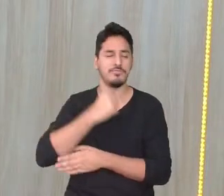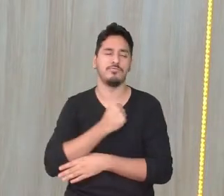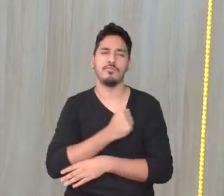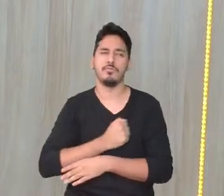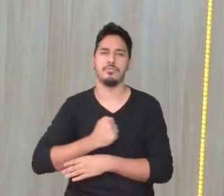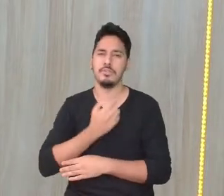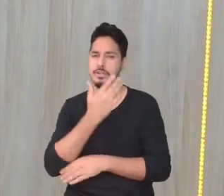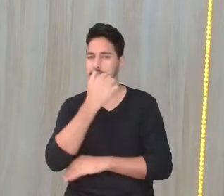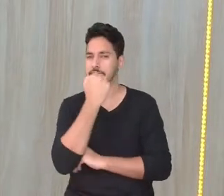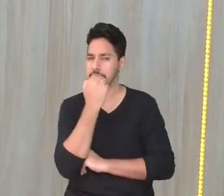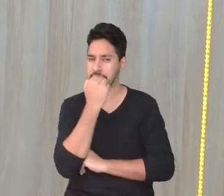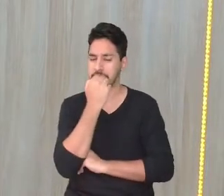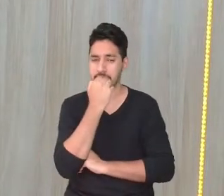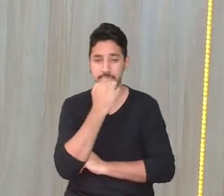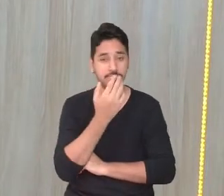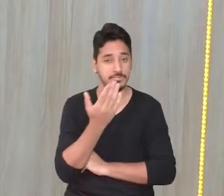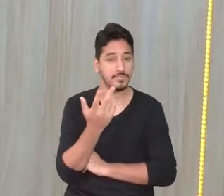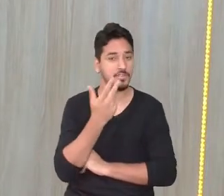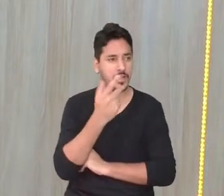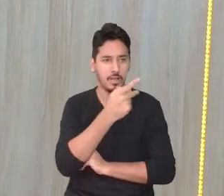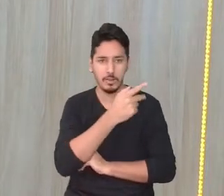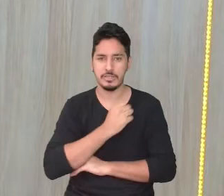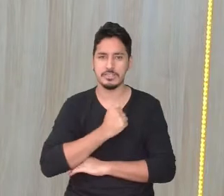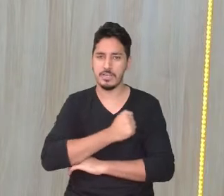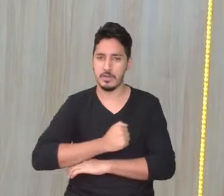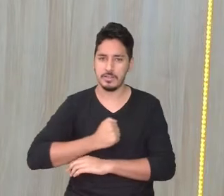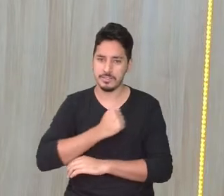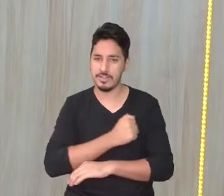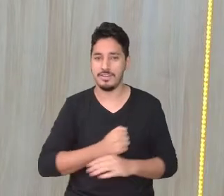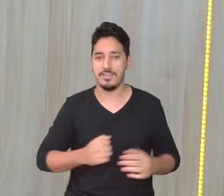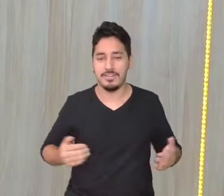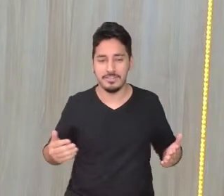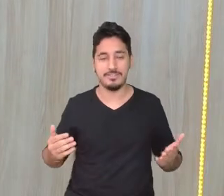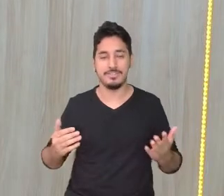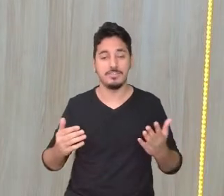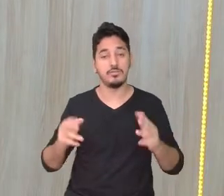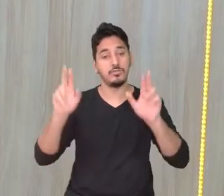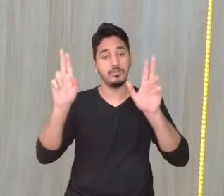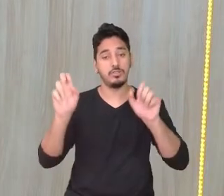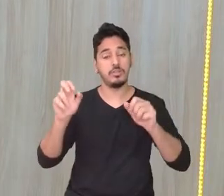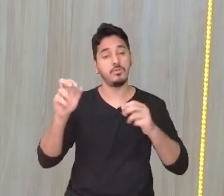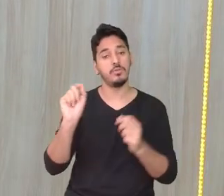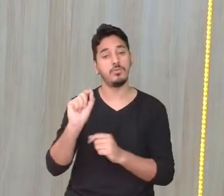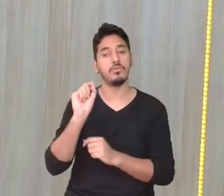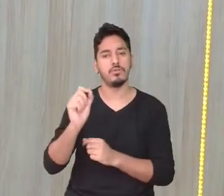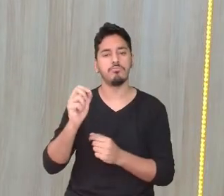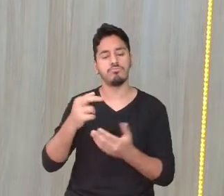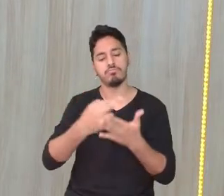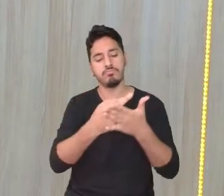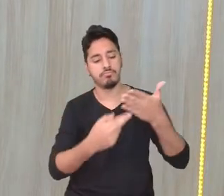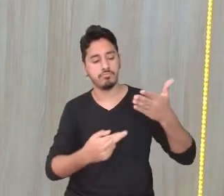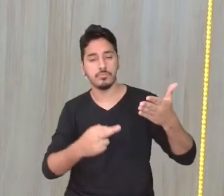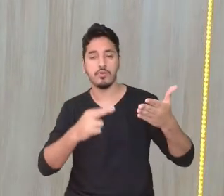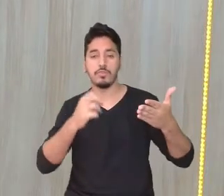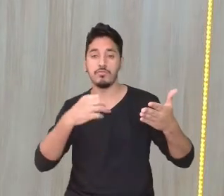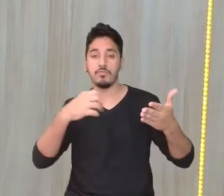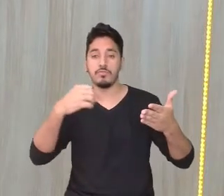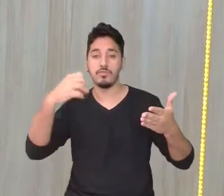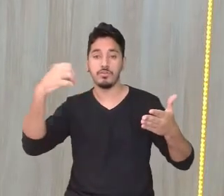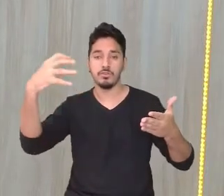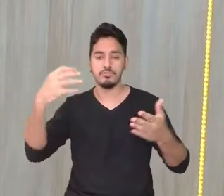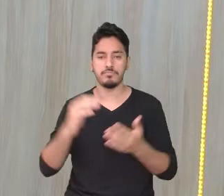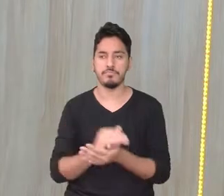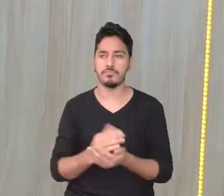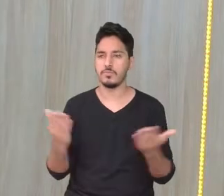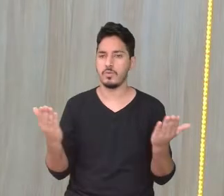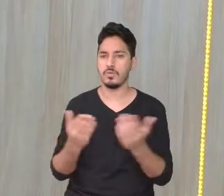lá. olha aí o que ela disse, saudade de lá, exatamente. O tema da nossa aula é relato de viagem, tá? E hoje a gente está